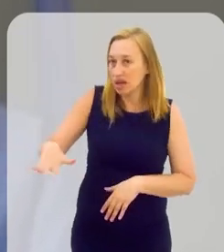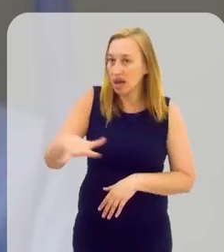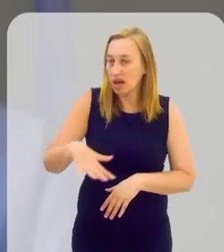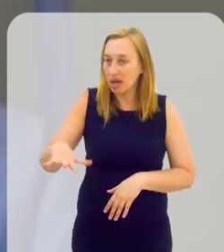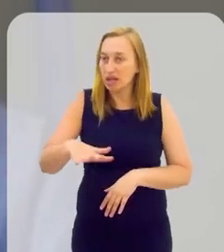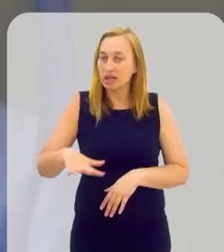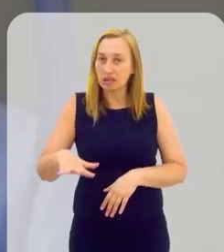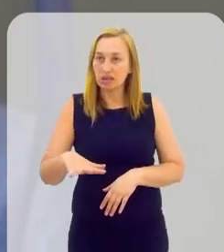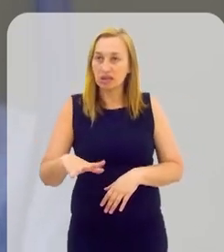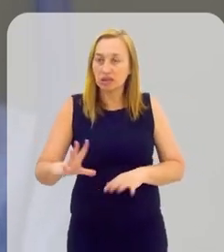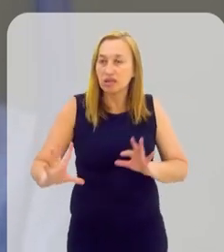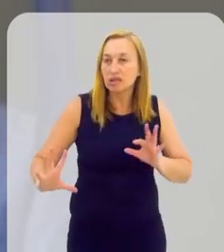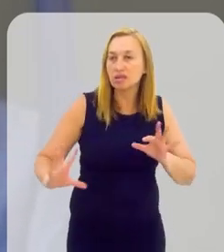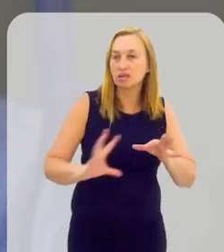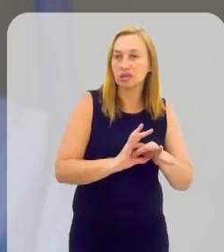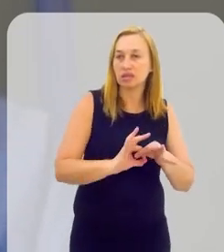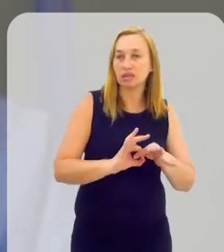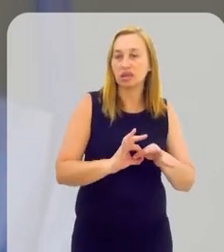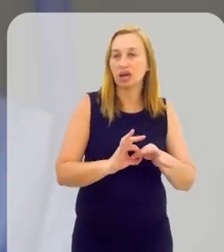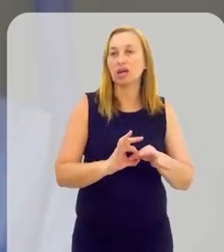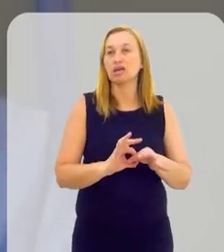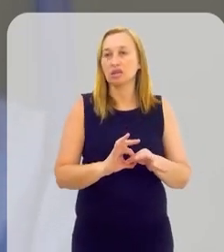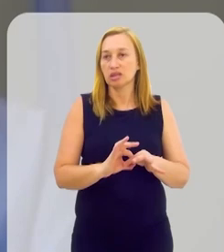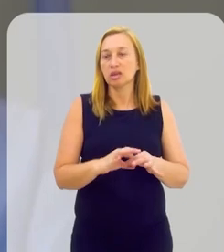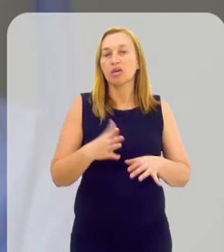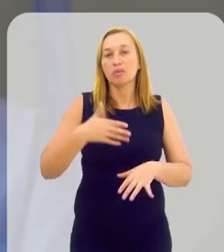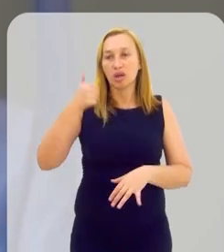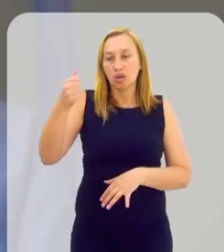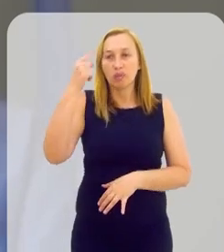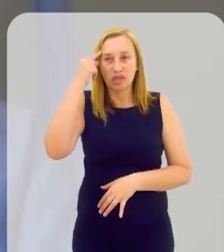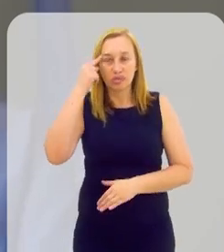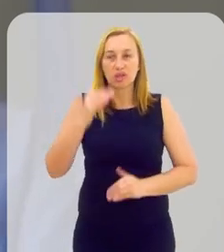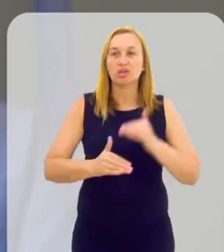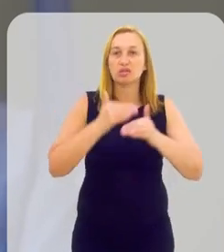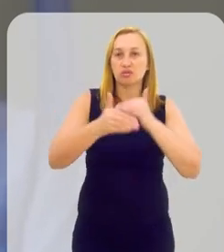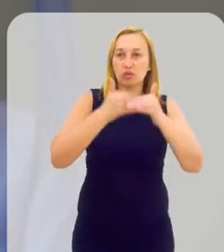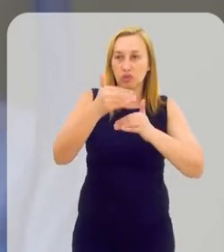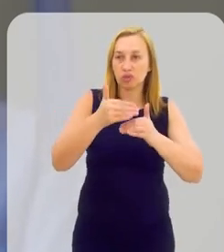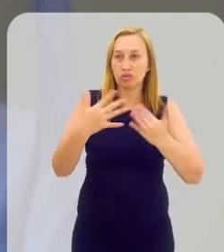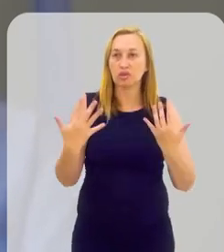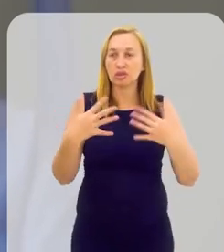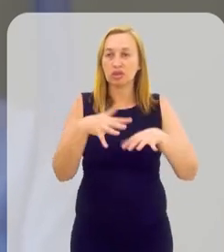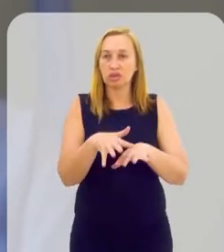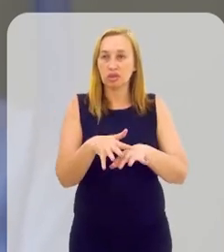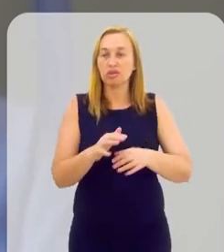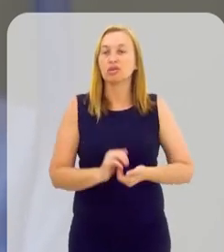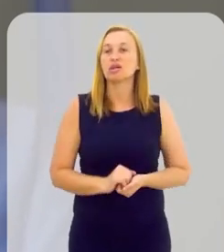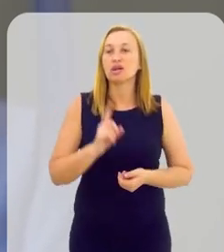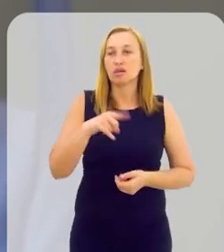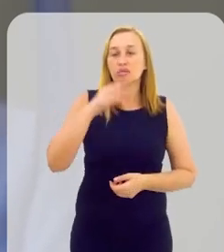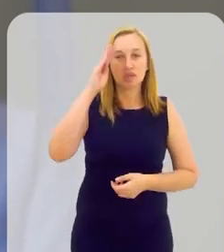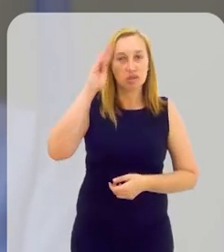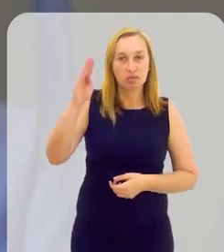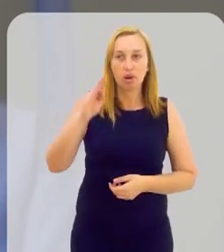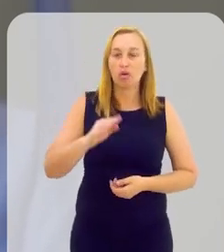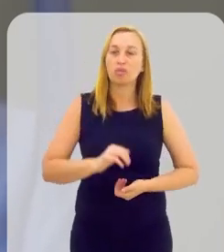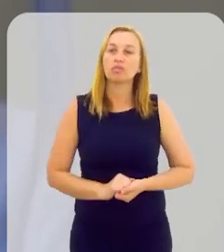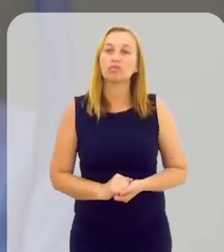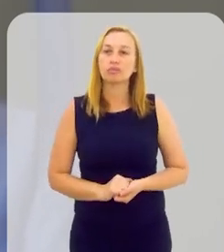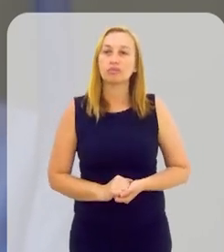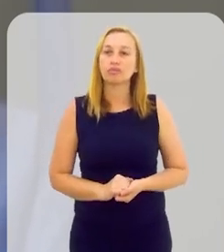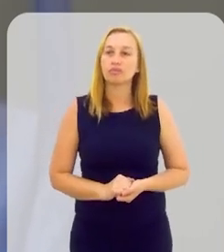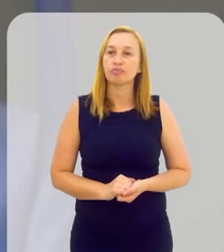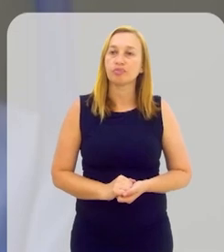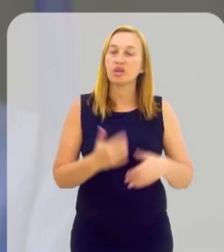setores que acabam se complementando-se, então, atuando em conjunto numa melhor perspectiva de desenvolvimento integrado. Acho fundamental